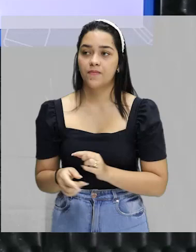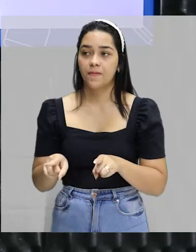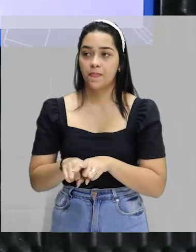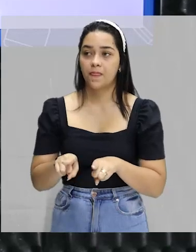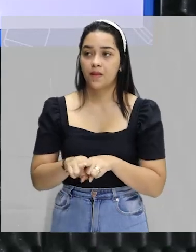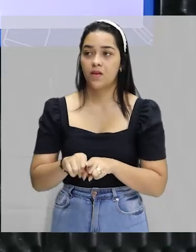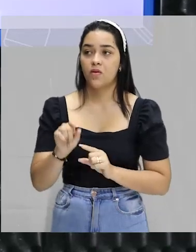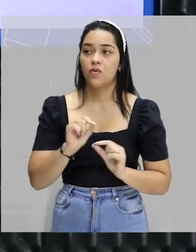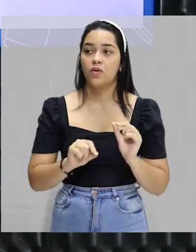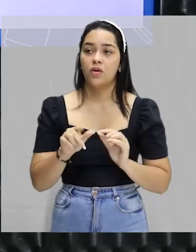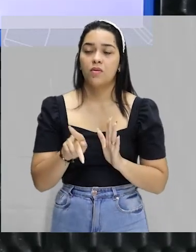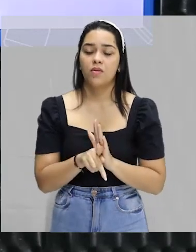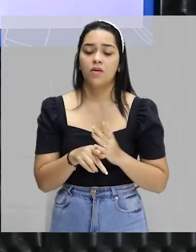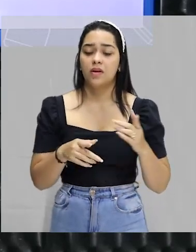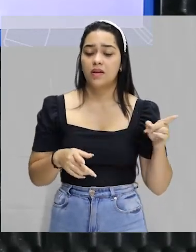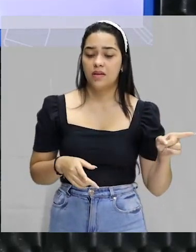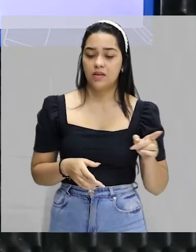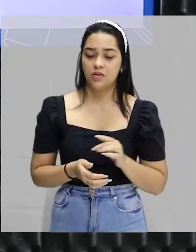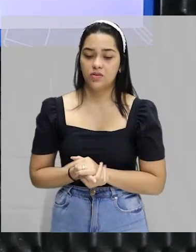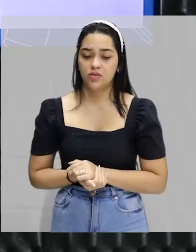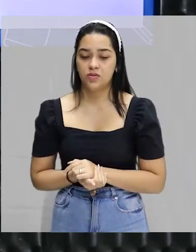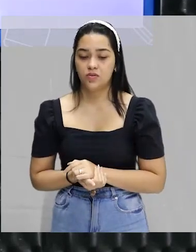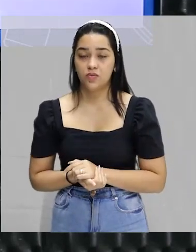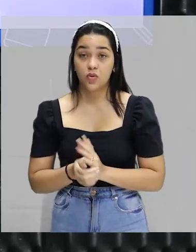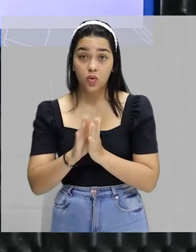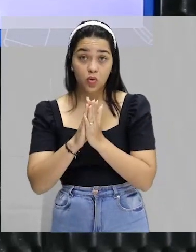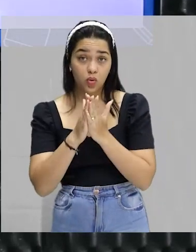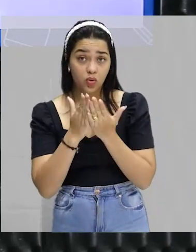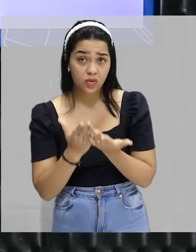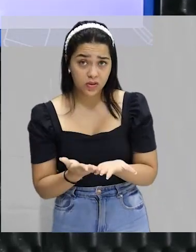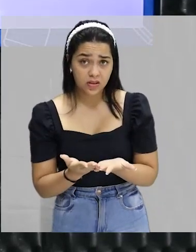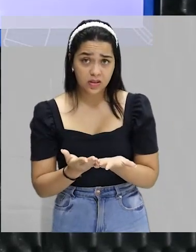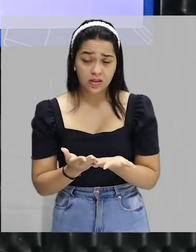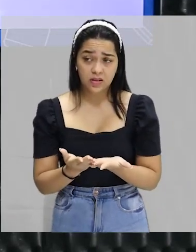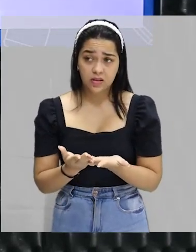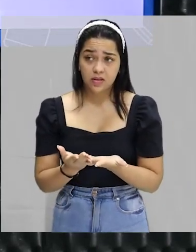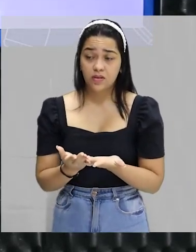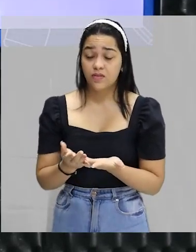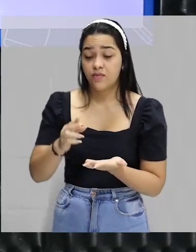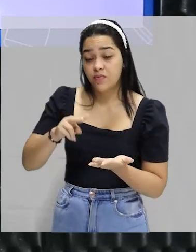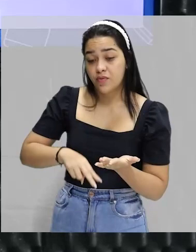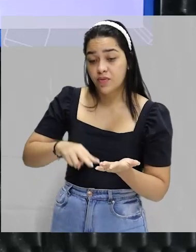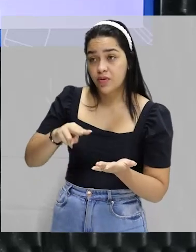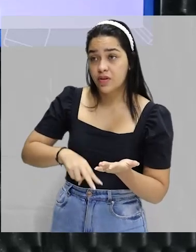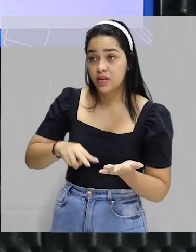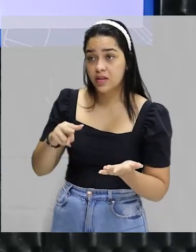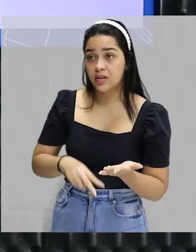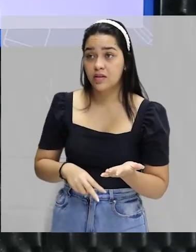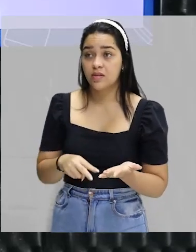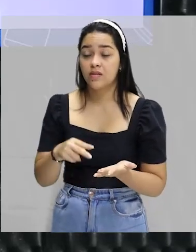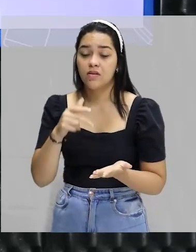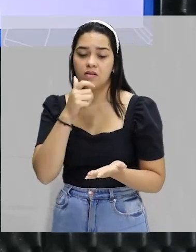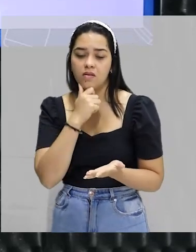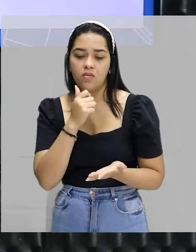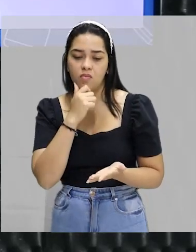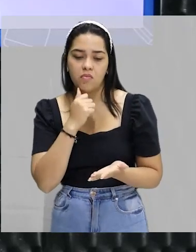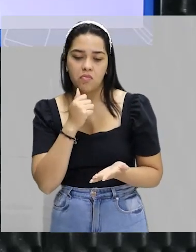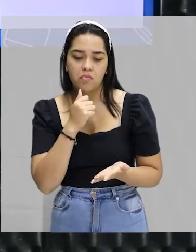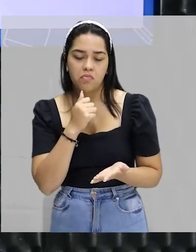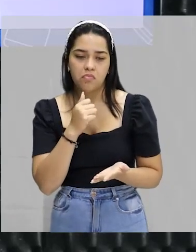voz passiva, o agente da passiva seria este. O livro, né, foi lido pelo garoto, então não